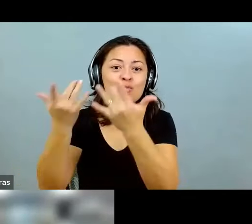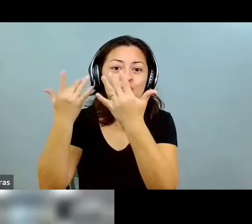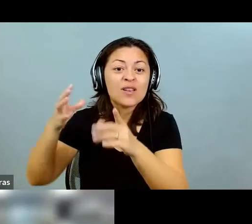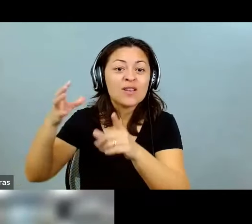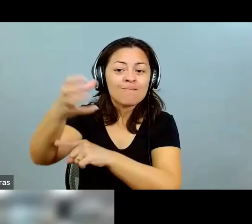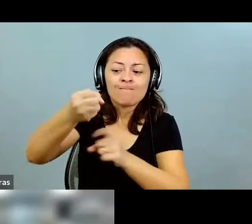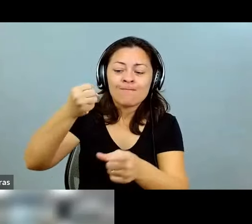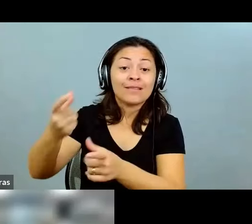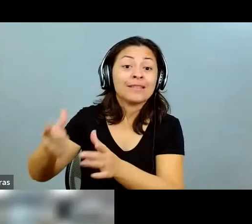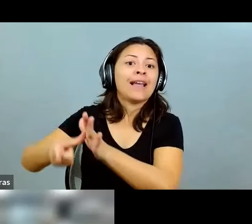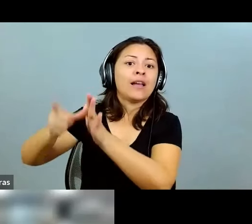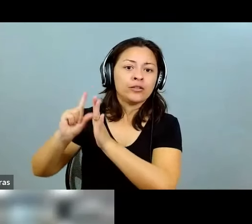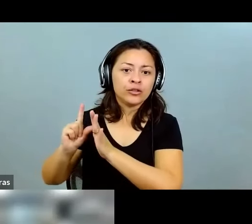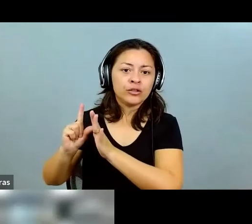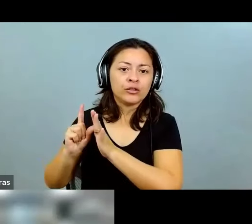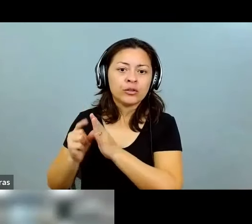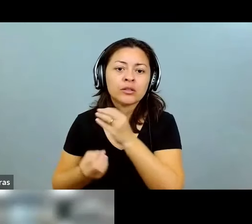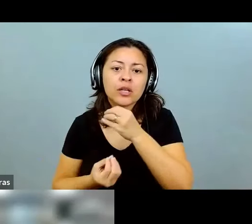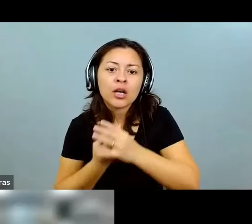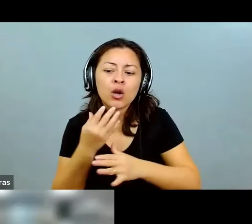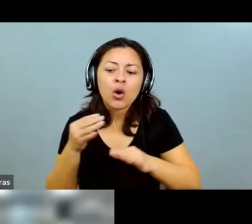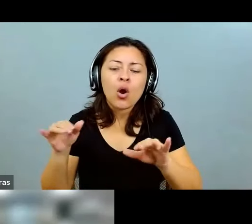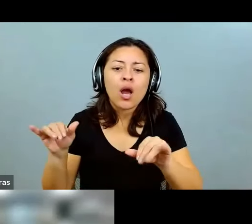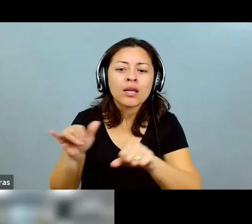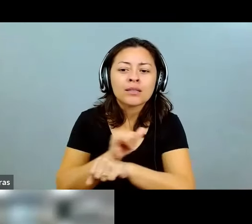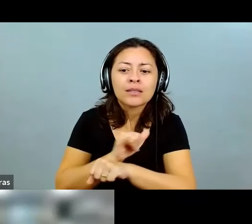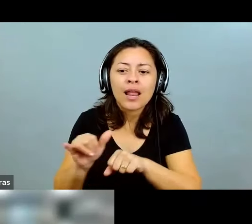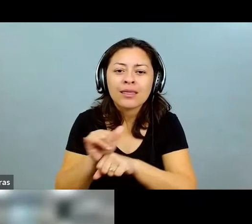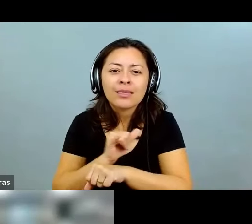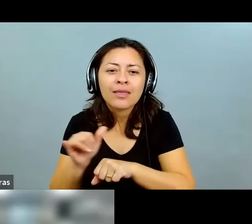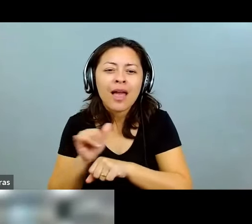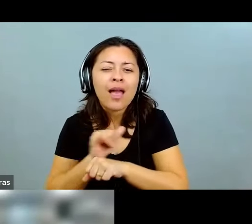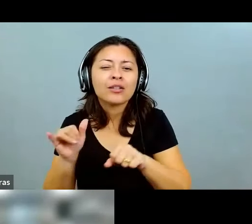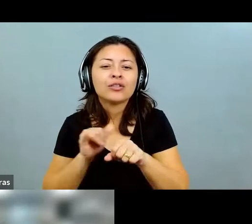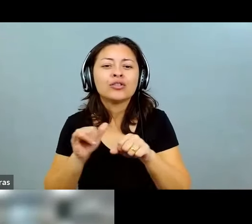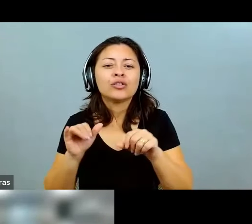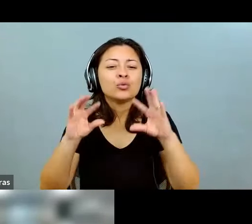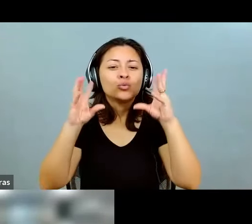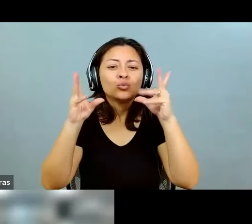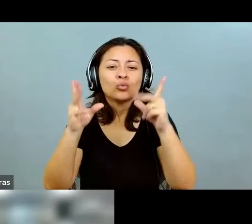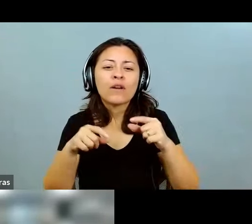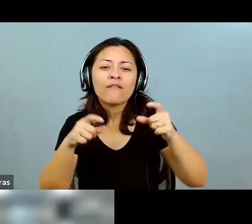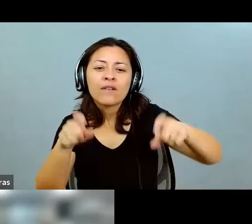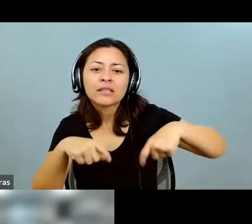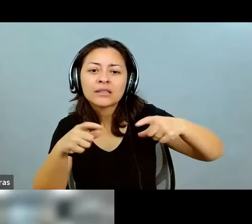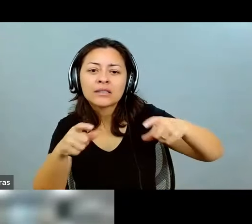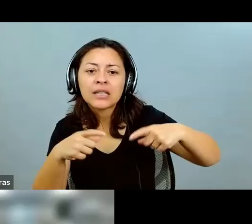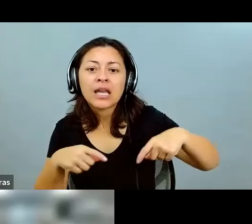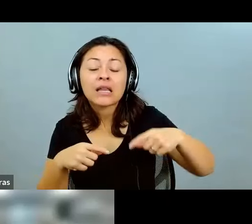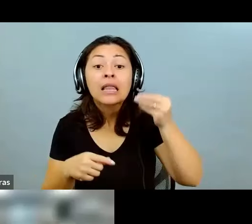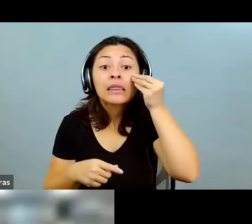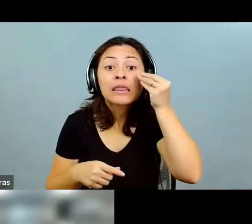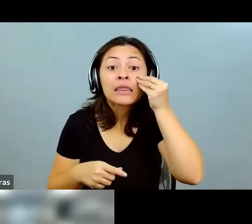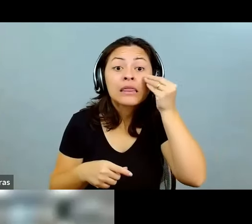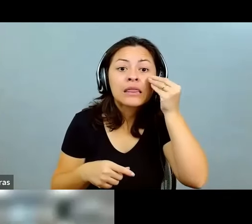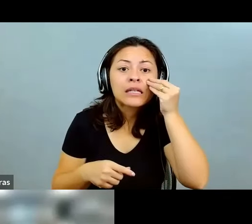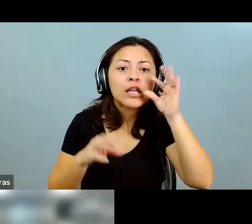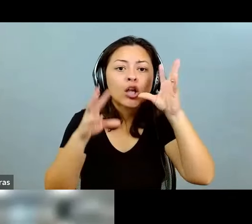gente montou toda uma estratégia de produção de qualidade de ordem de variedade por fazenda para conseguir atender todos os